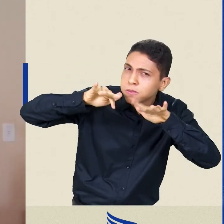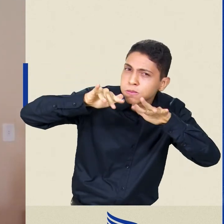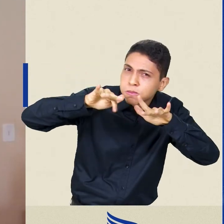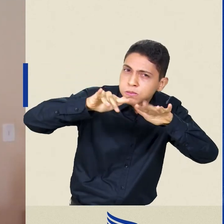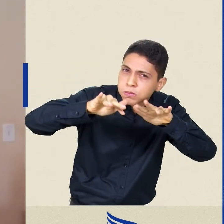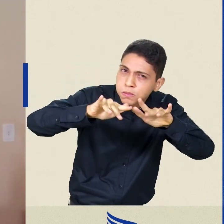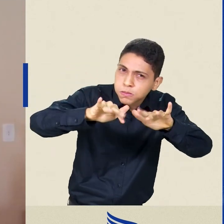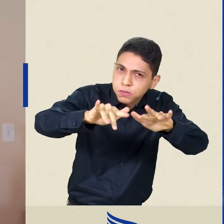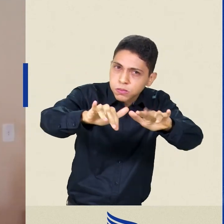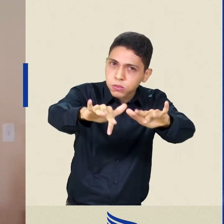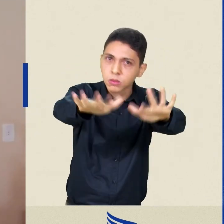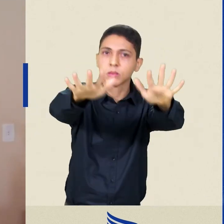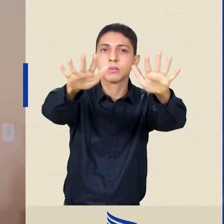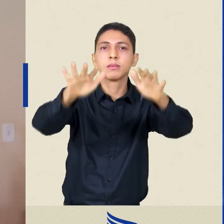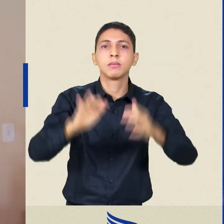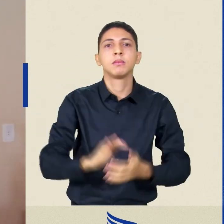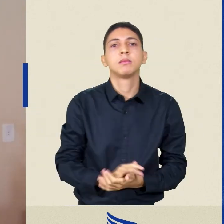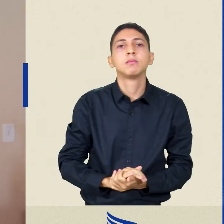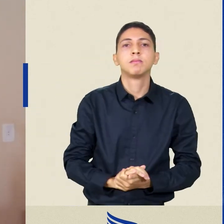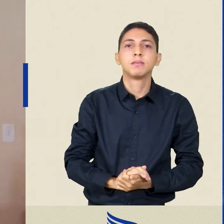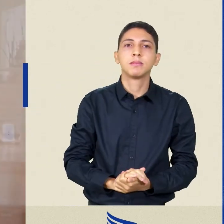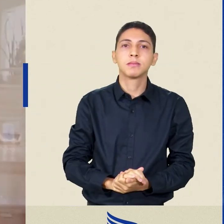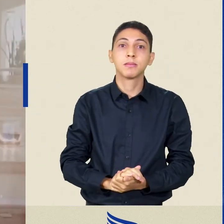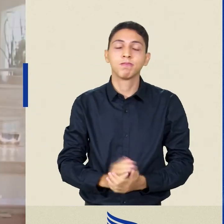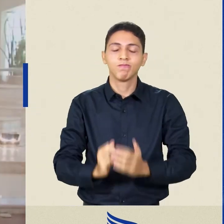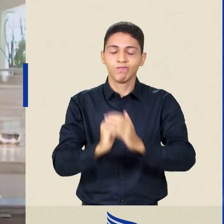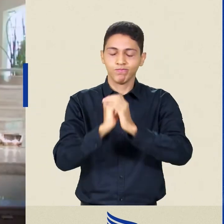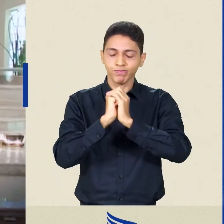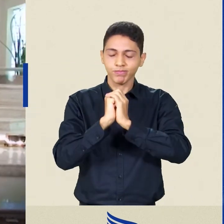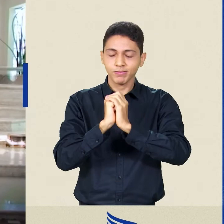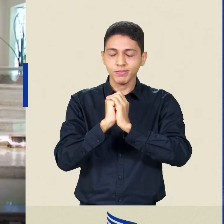serão derramadas sobre a sua vida. Amém.